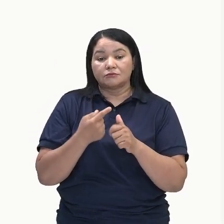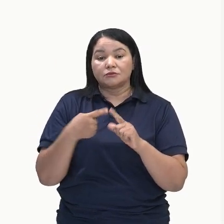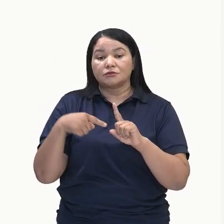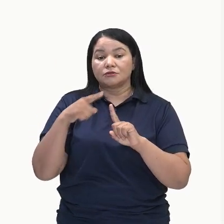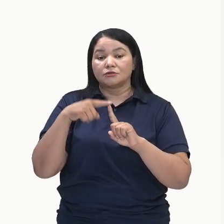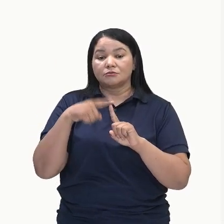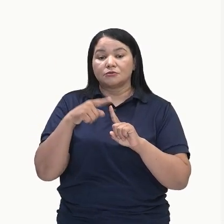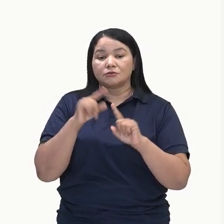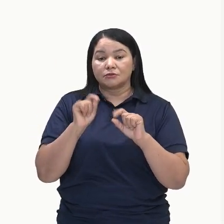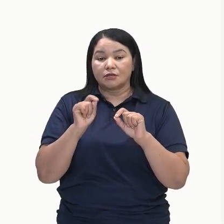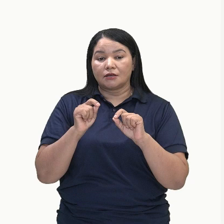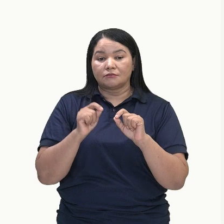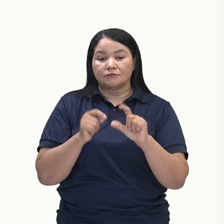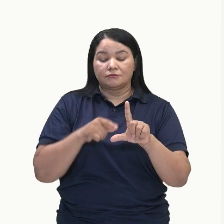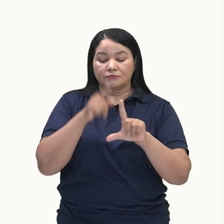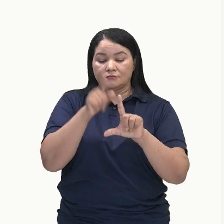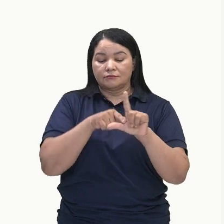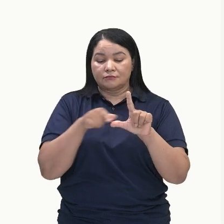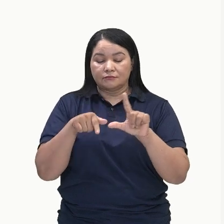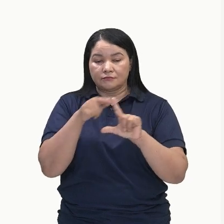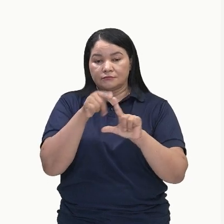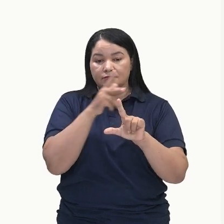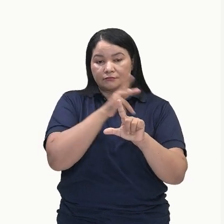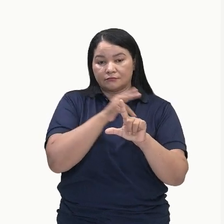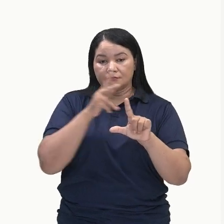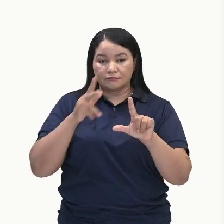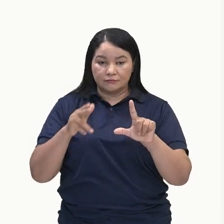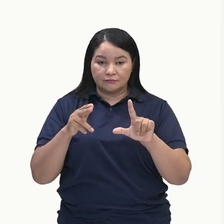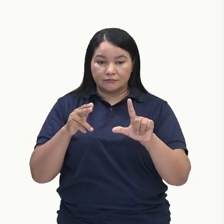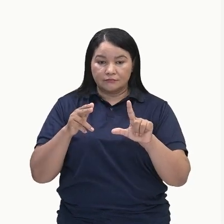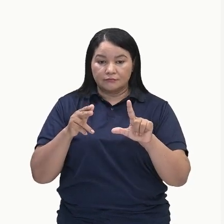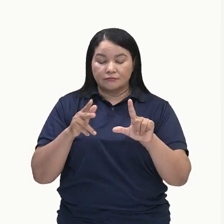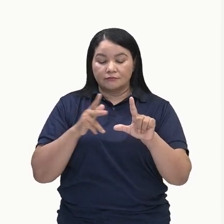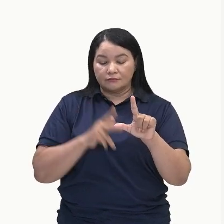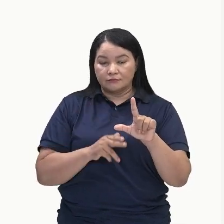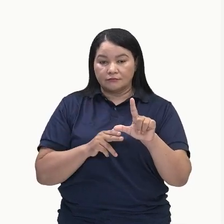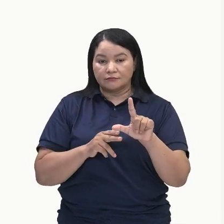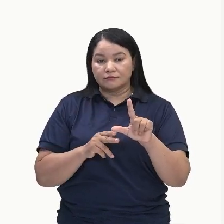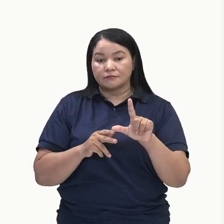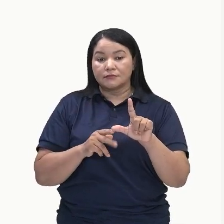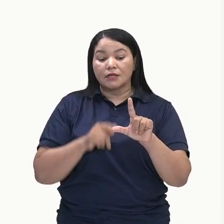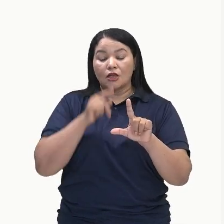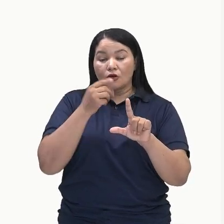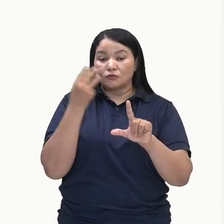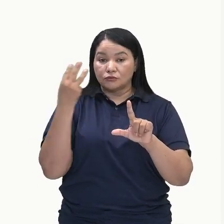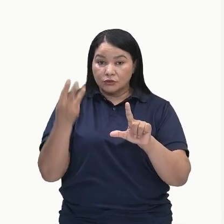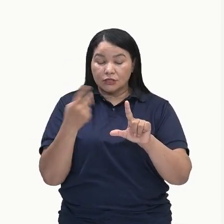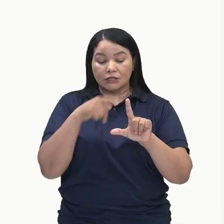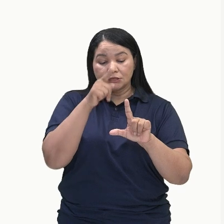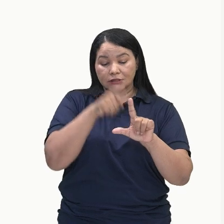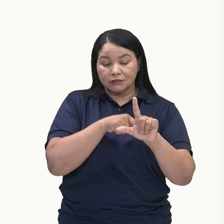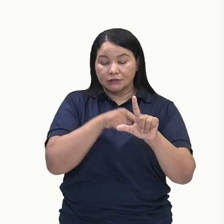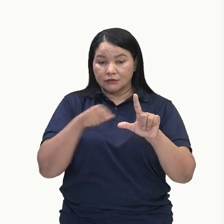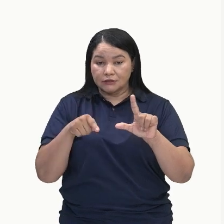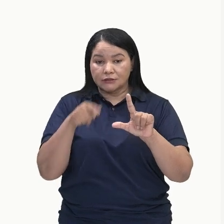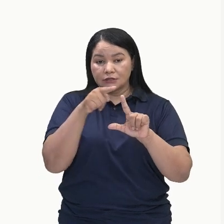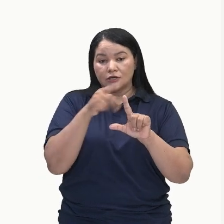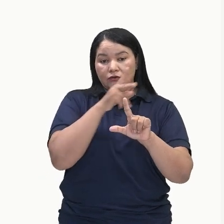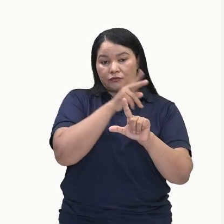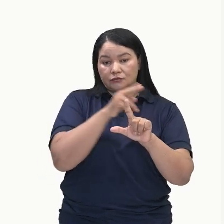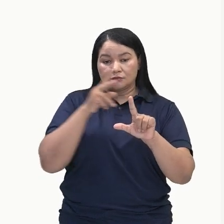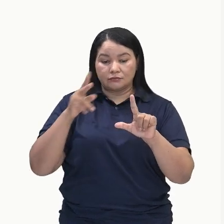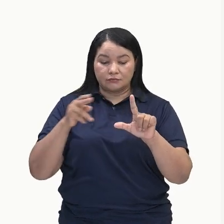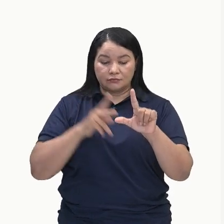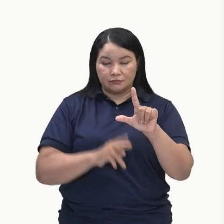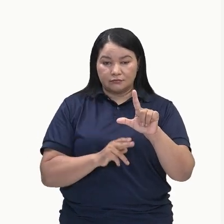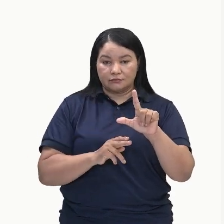temos é o triângulo equilátero, quando os 3 lados têm medidas iguais. Então, não